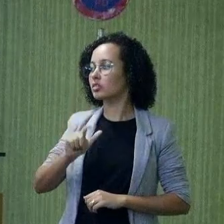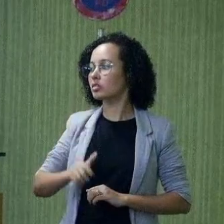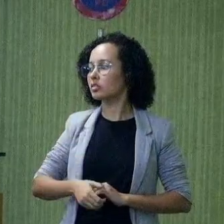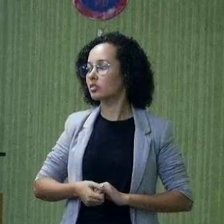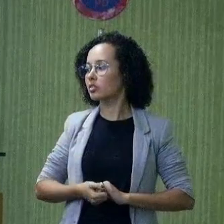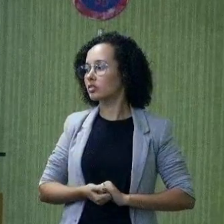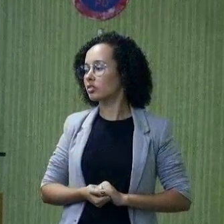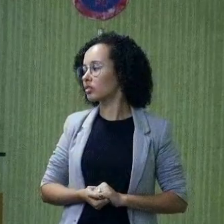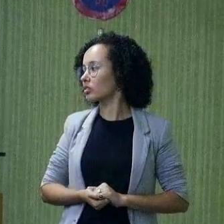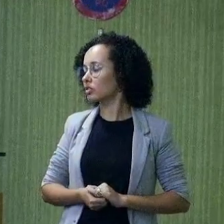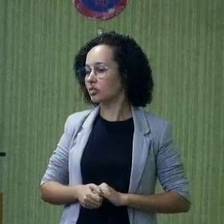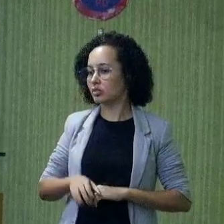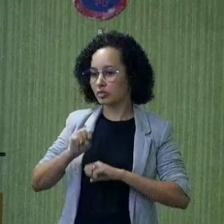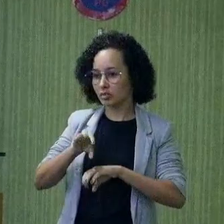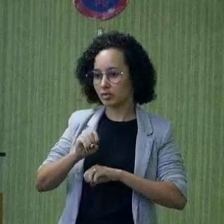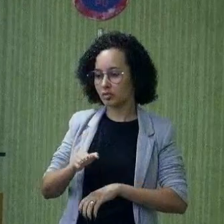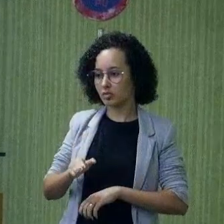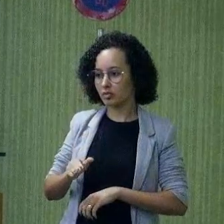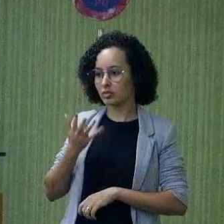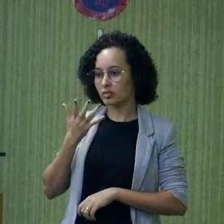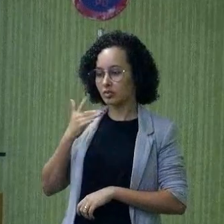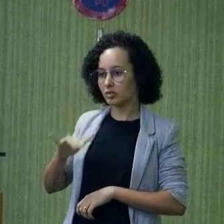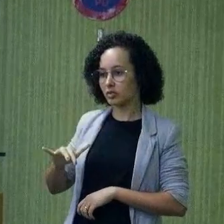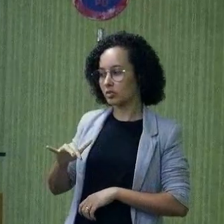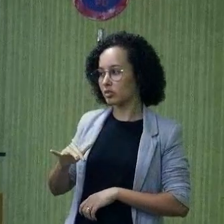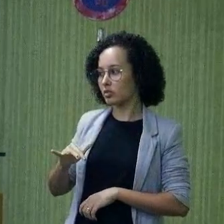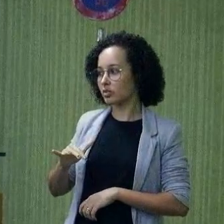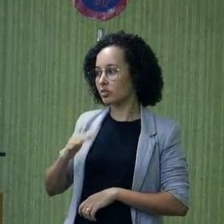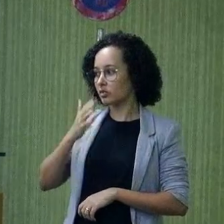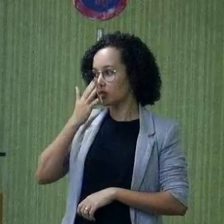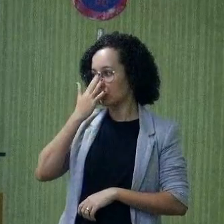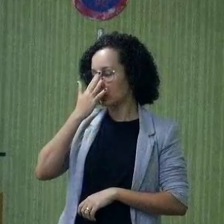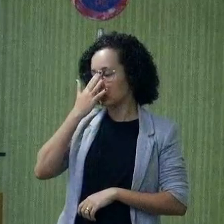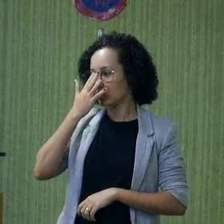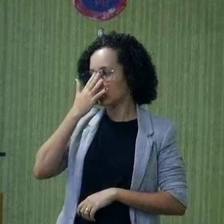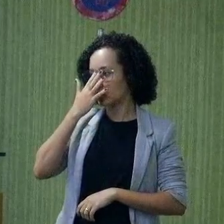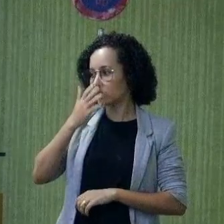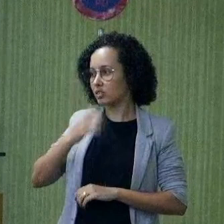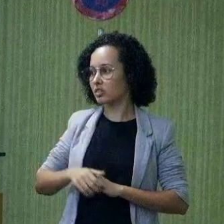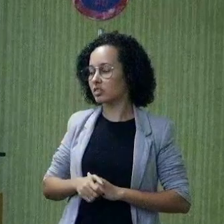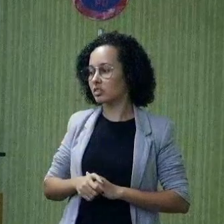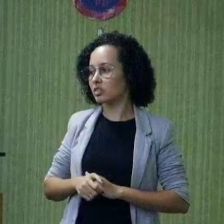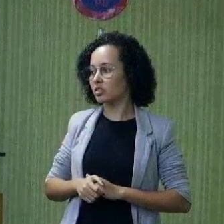ganhou educação infantil alguém mais